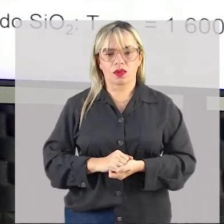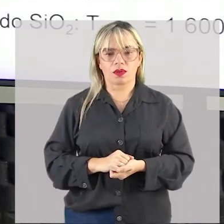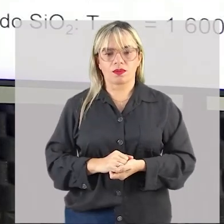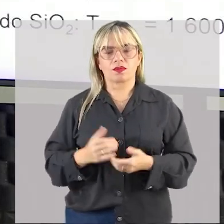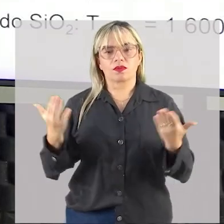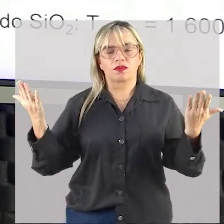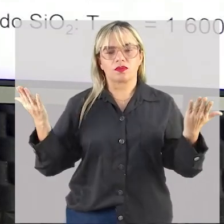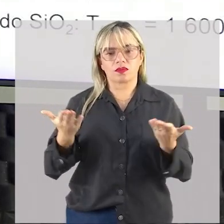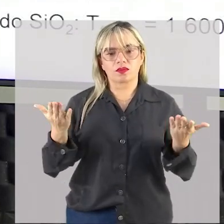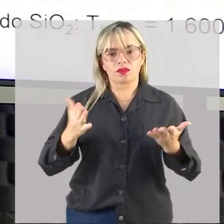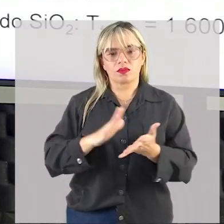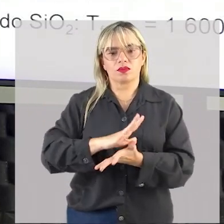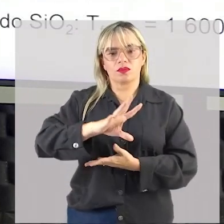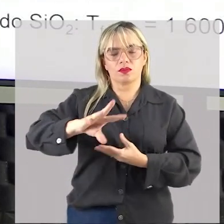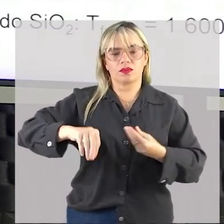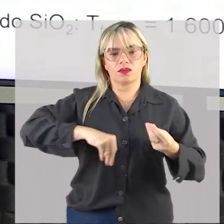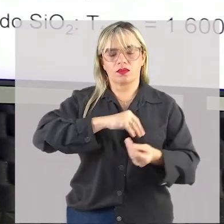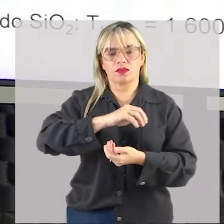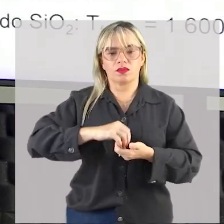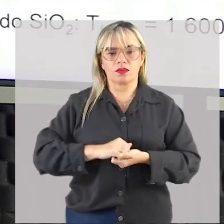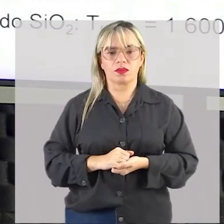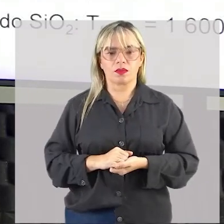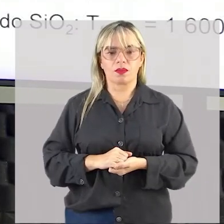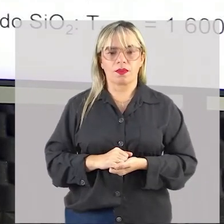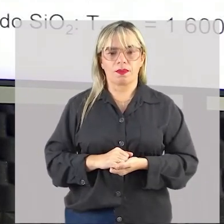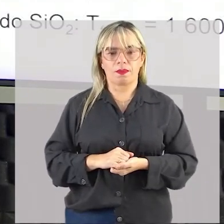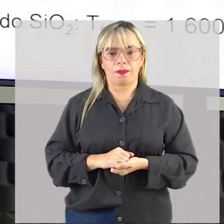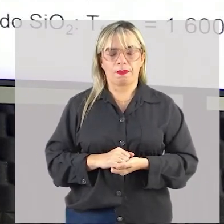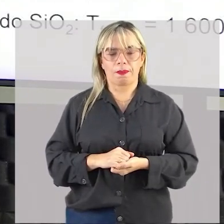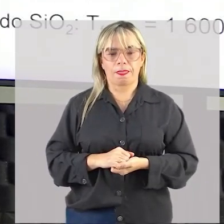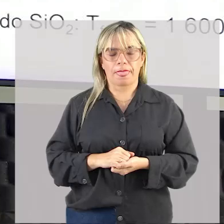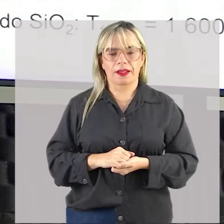Agora, quando você fala em misturas,